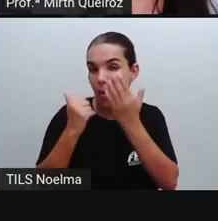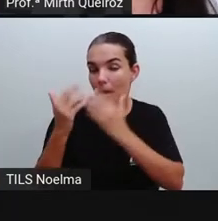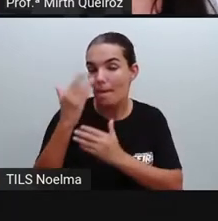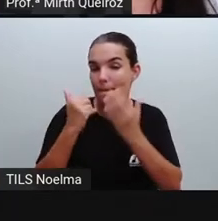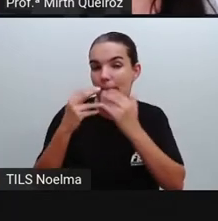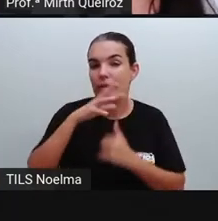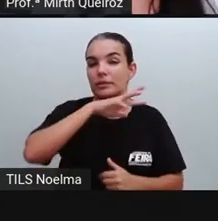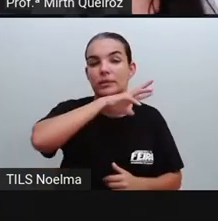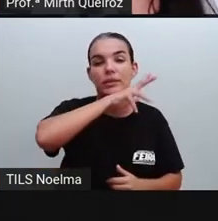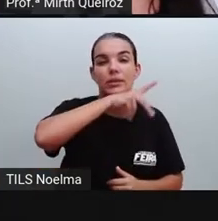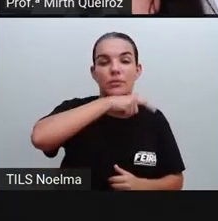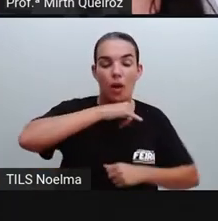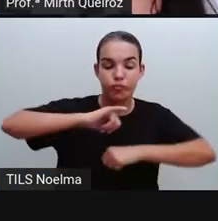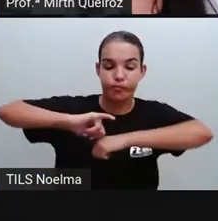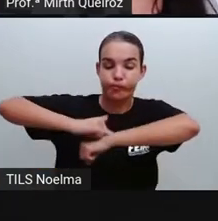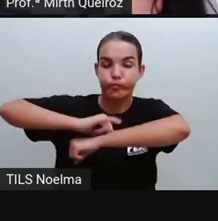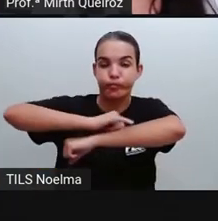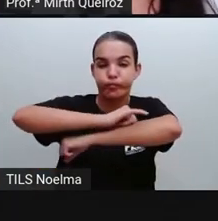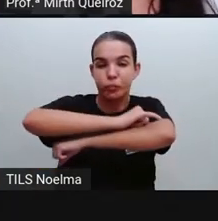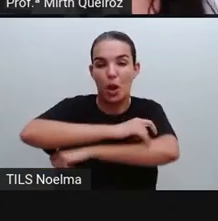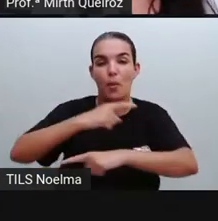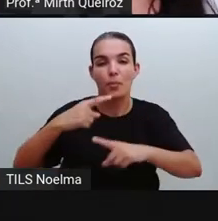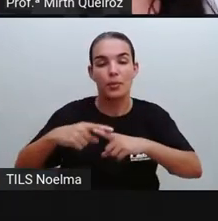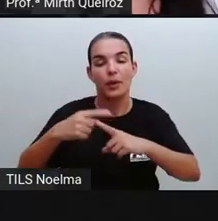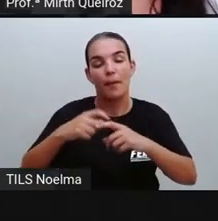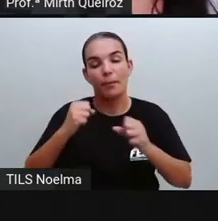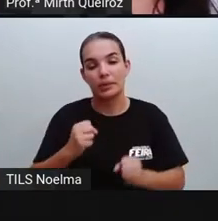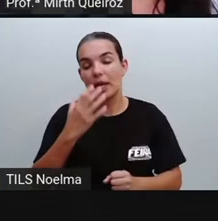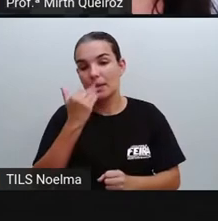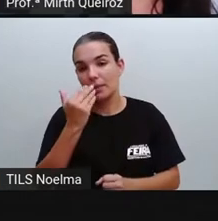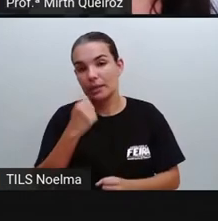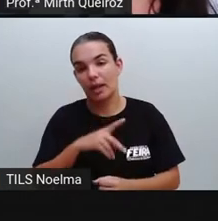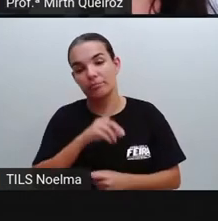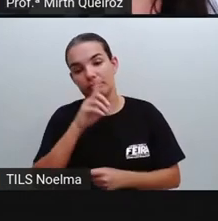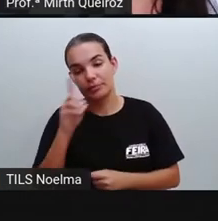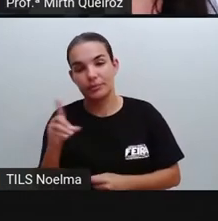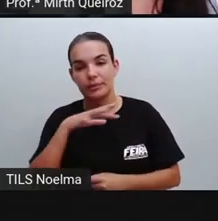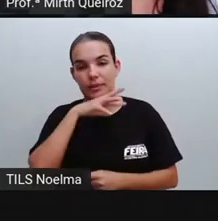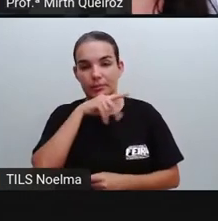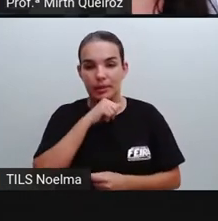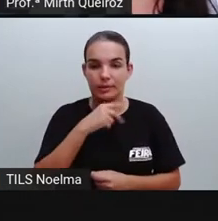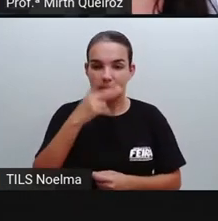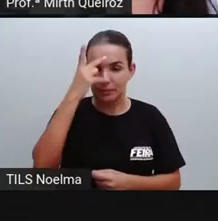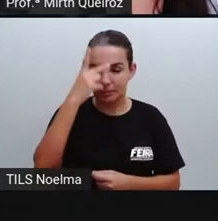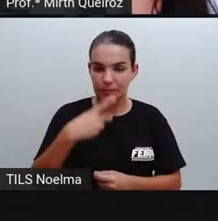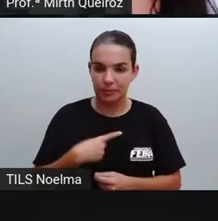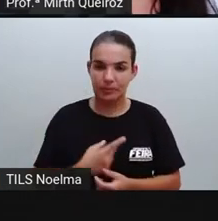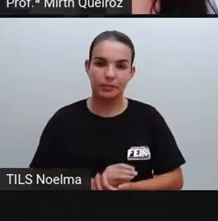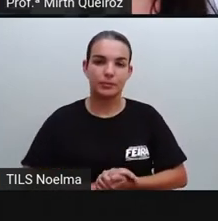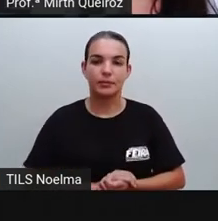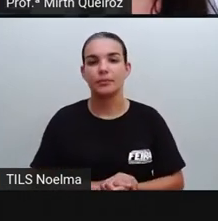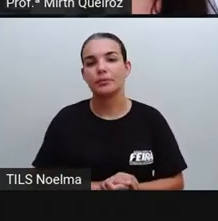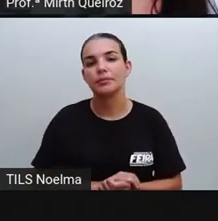humana, que é para engordar esses animais para que a gente possa se alimentar deles.